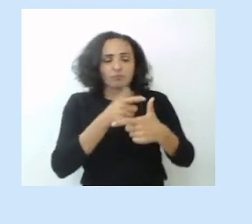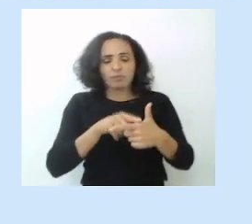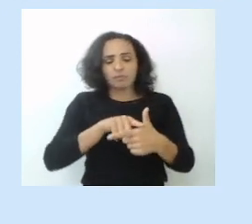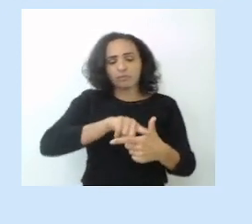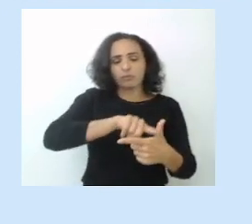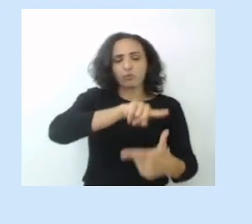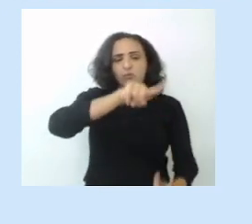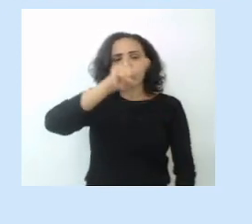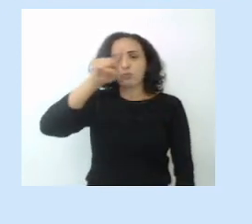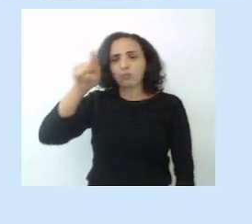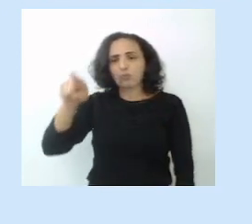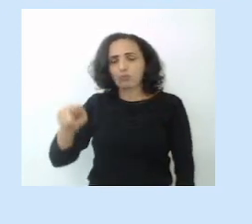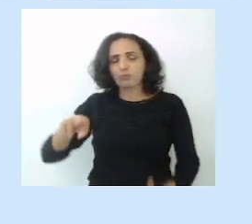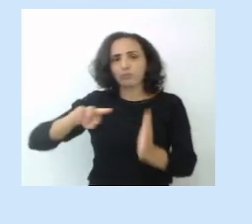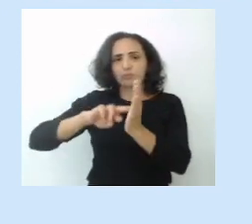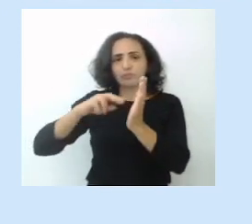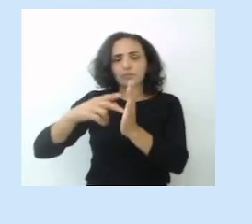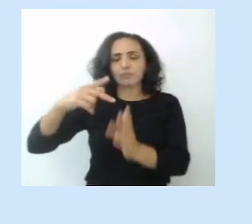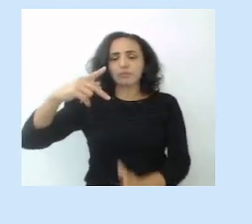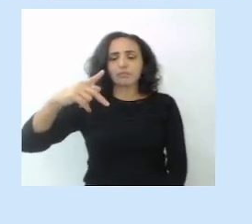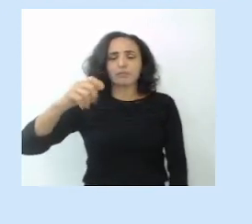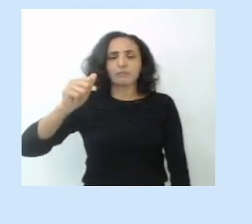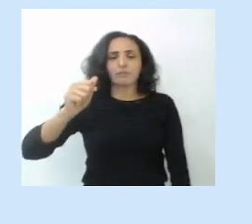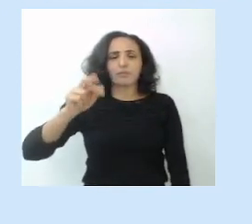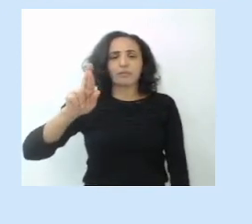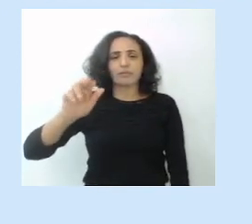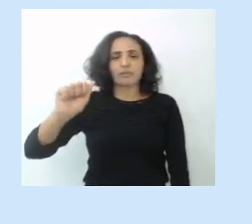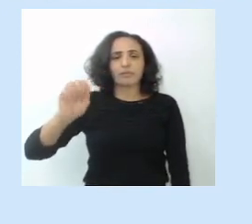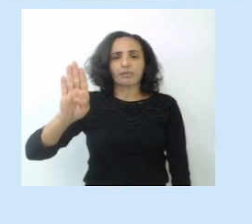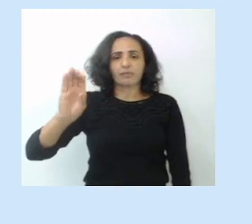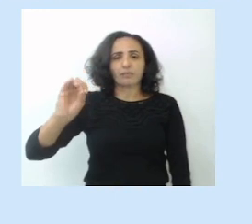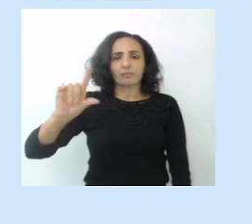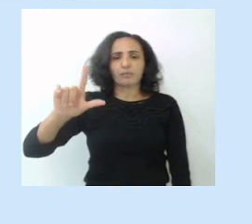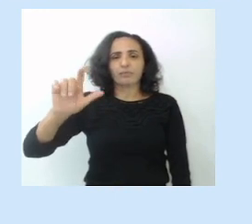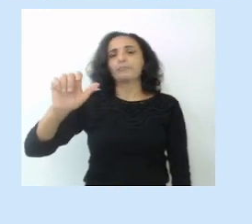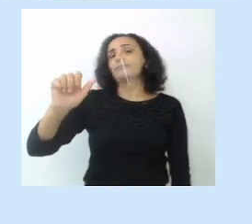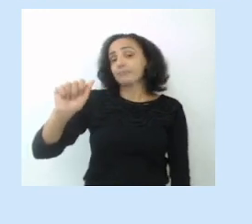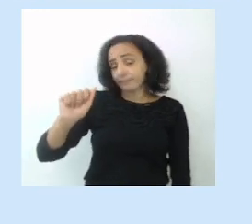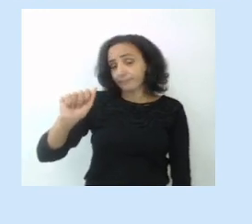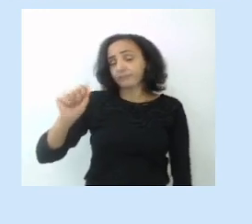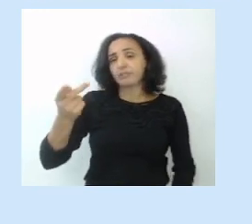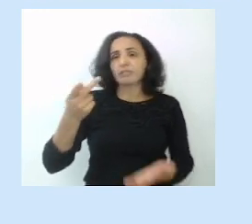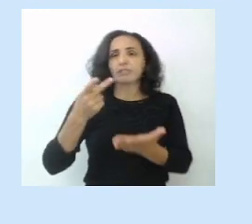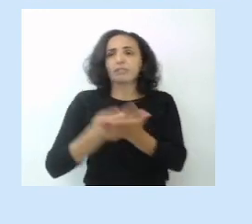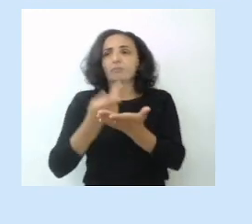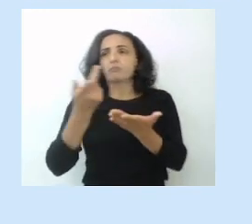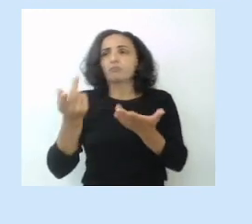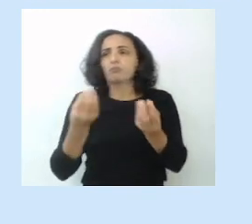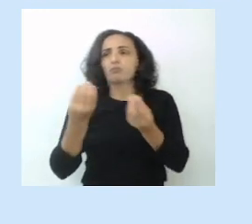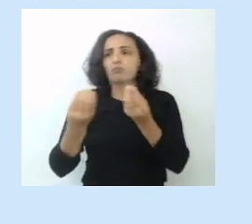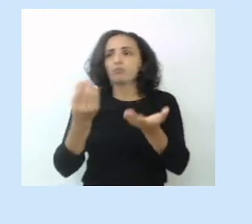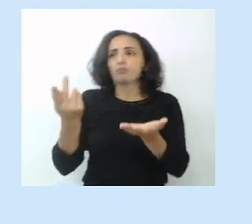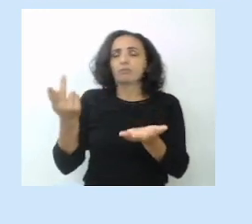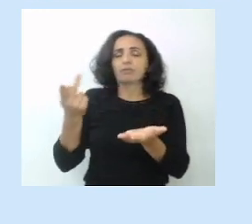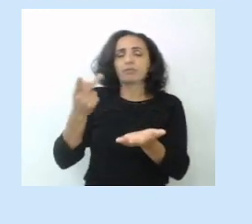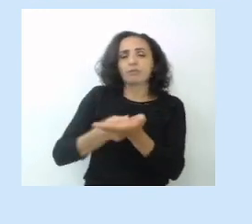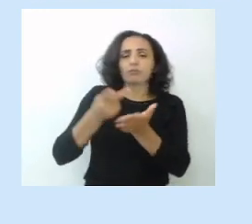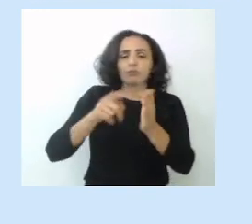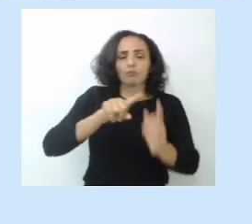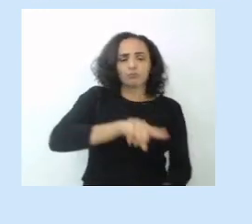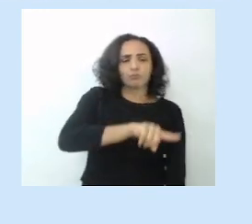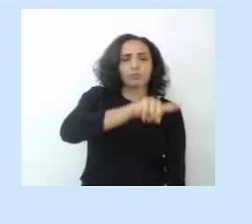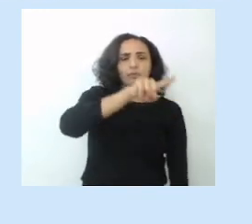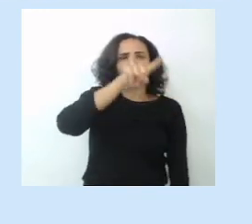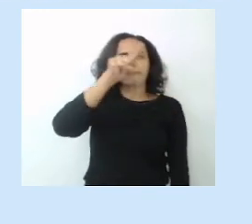tem várias situações que a gente usa as parábolas no nosso cotidiano. Essa ponte estaiada aí, os